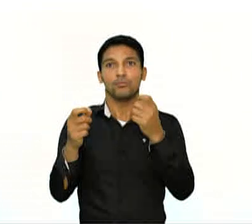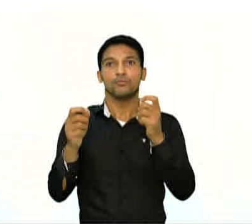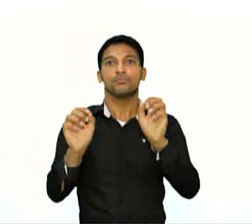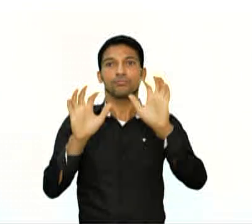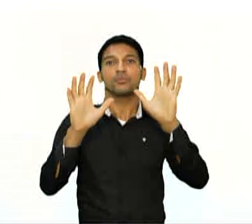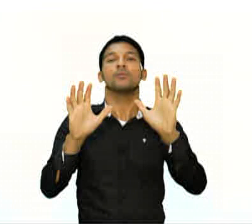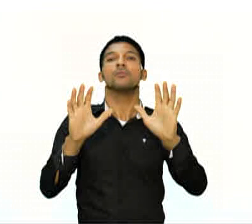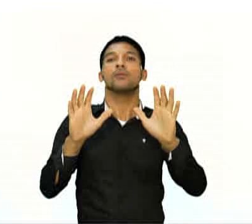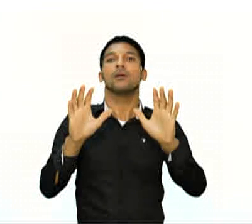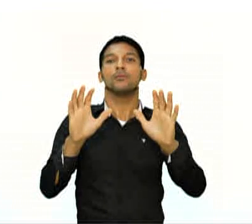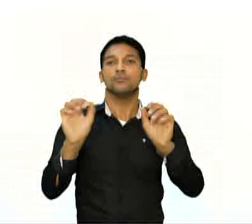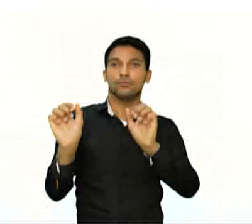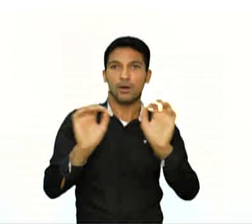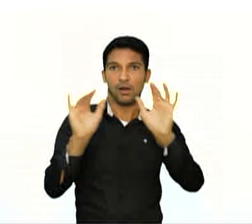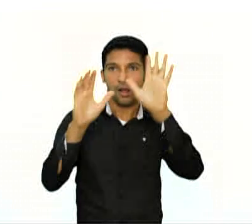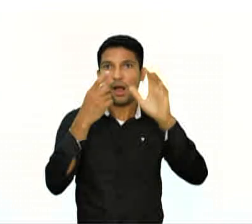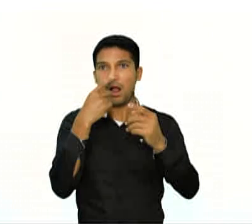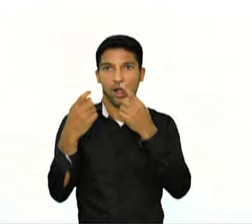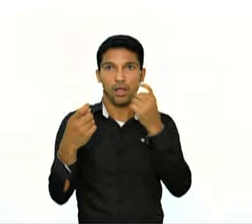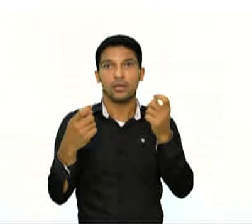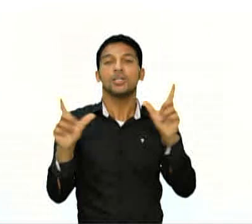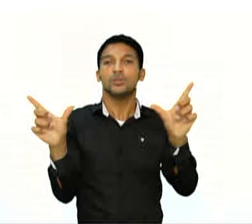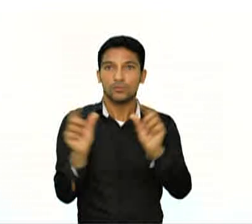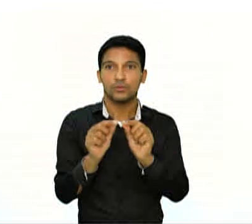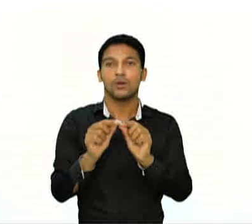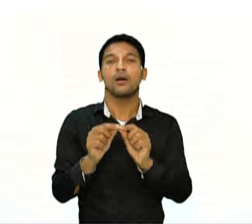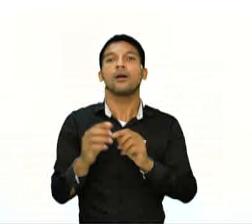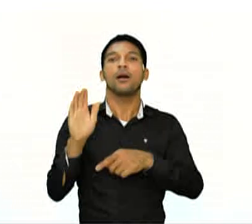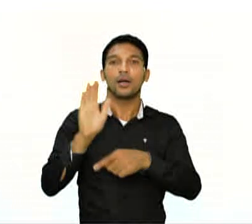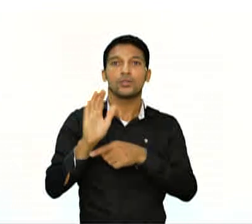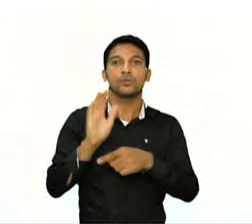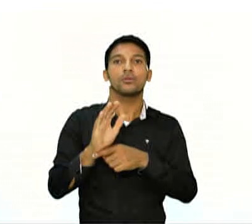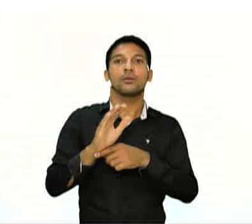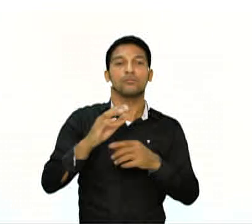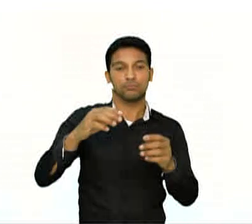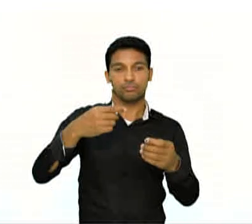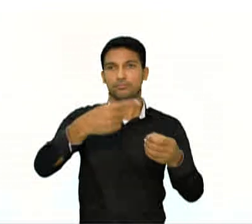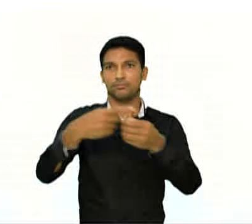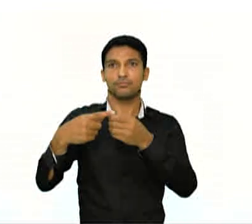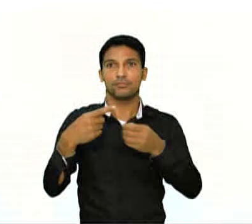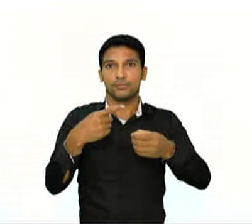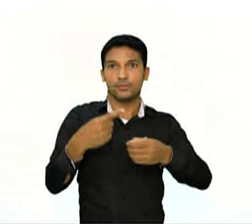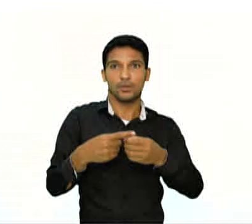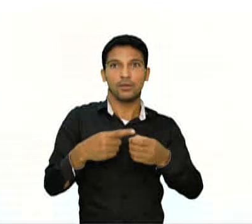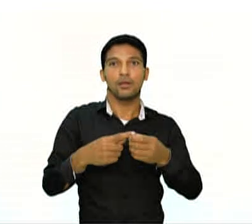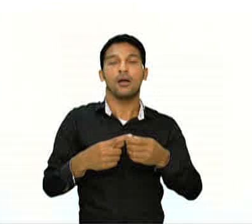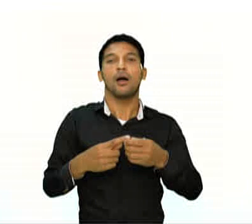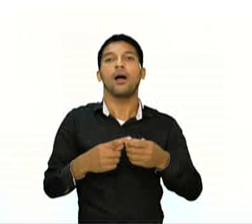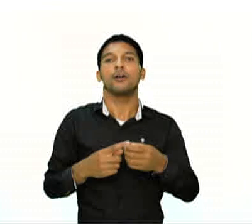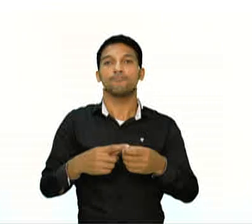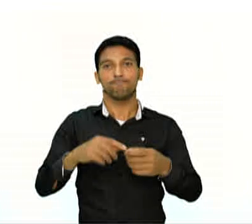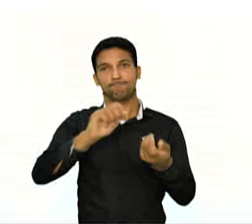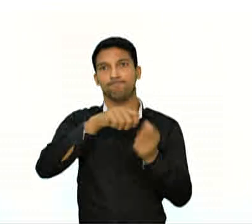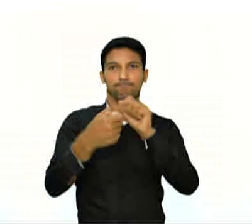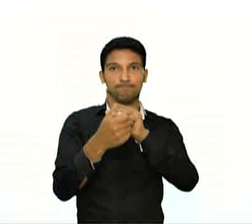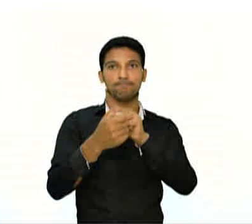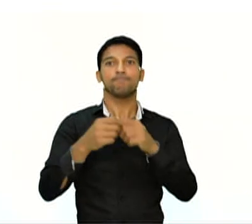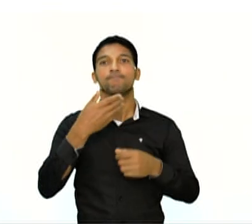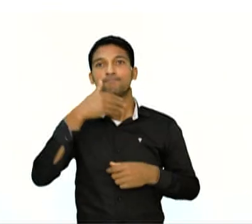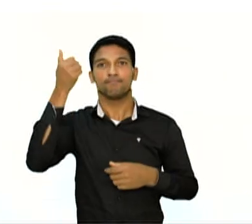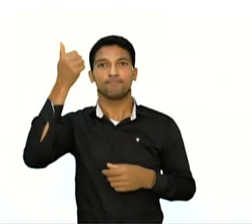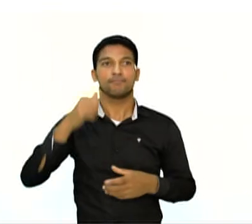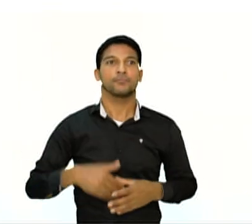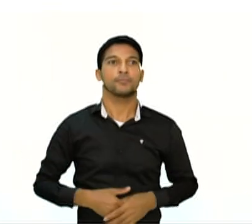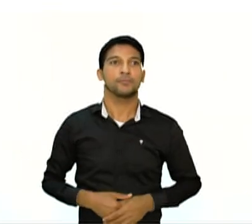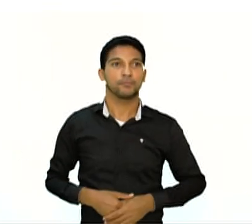Item 4, as tecnologias mais limpas apresentam um menor coeficiente de emissões de poluentes por unidade de produto. E